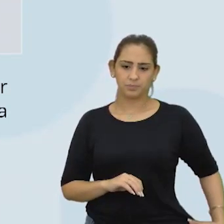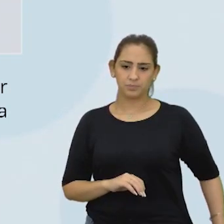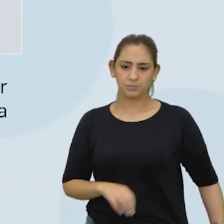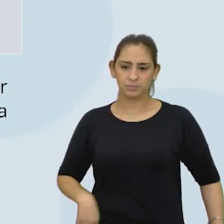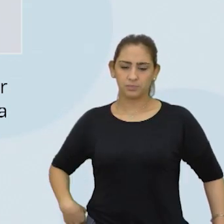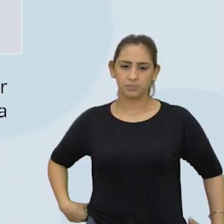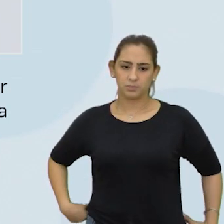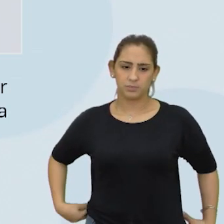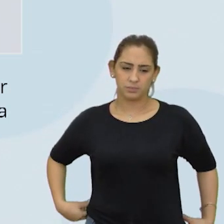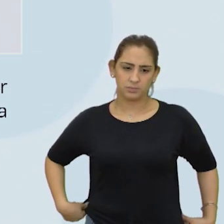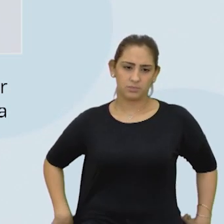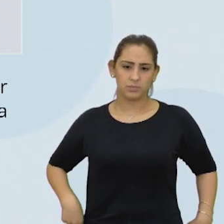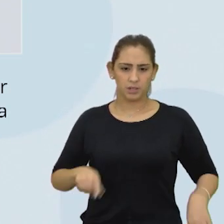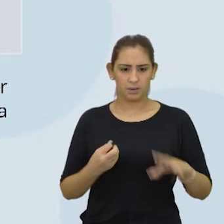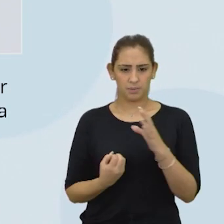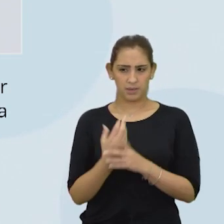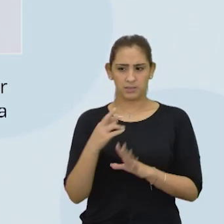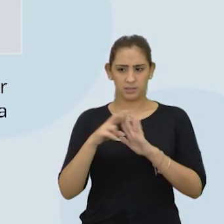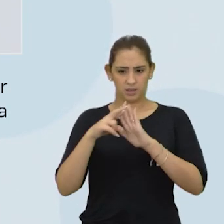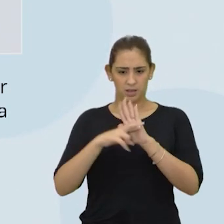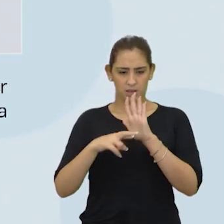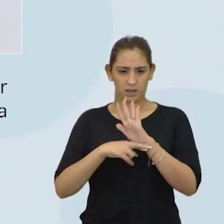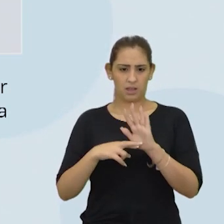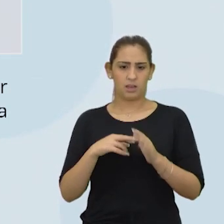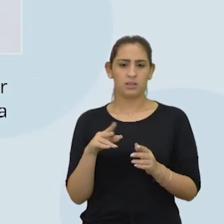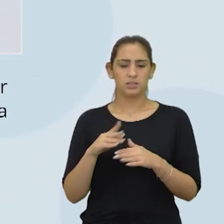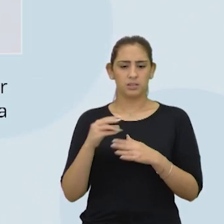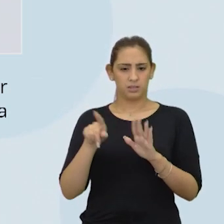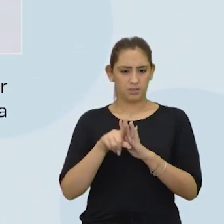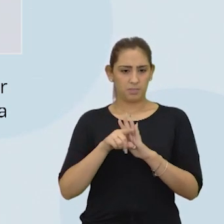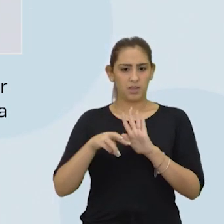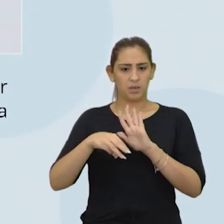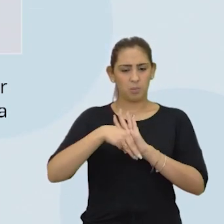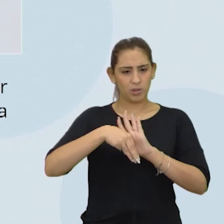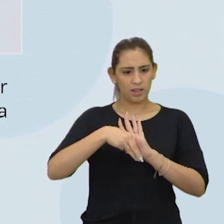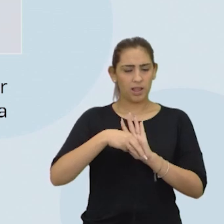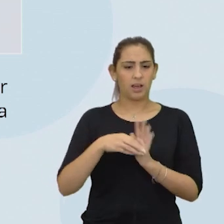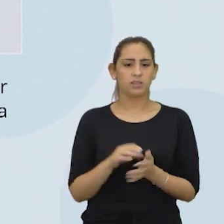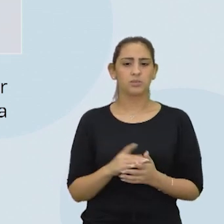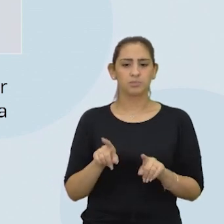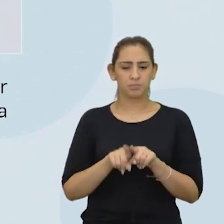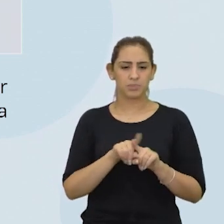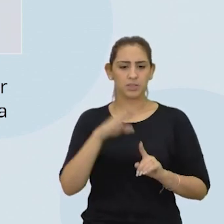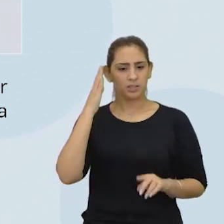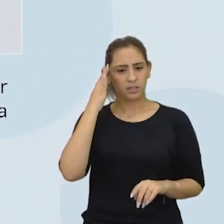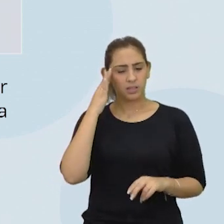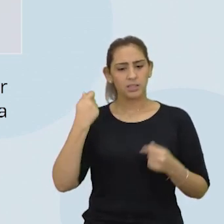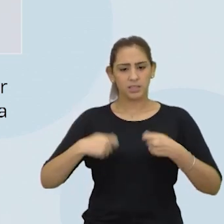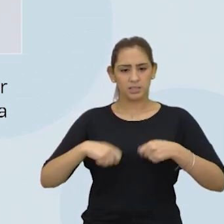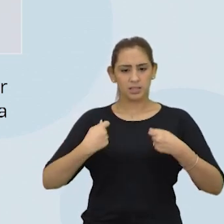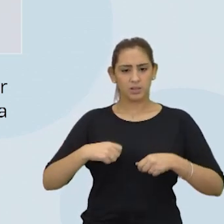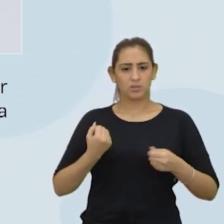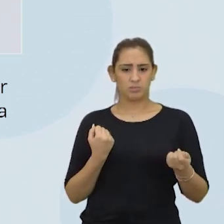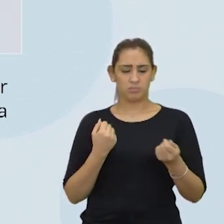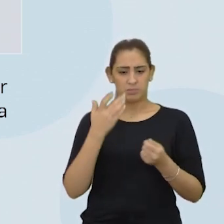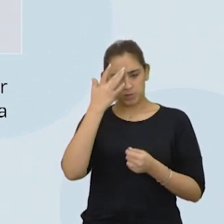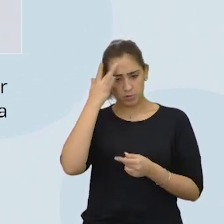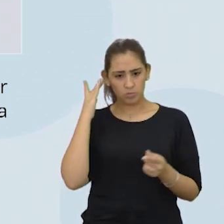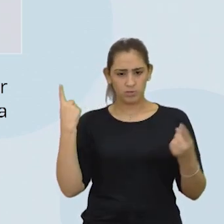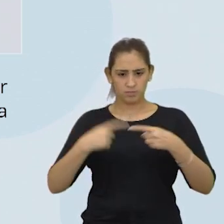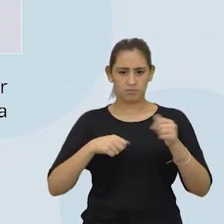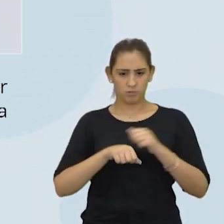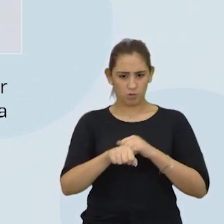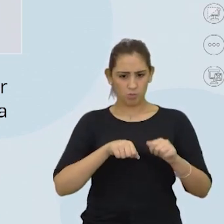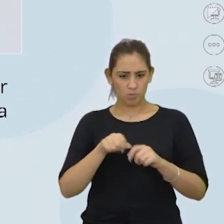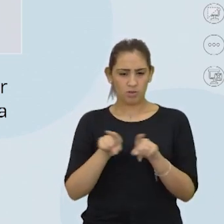elas aparecem como? Nas regras das modalidades, porque elas precisam atender às necessidades dos lutadores, bem